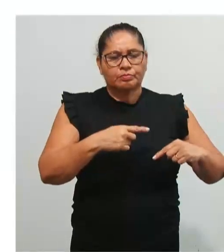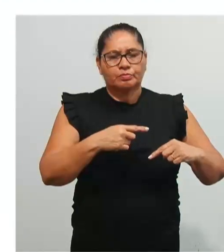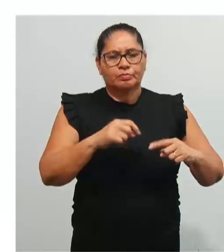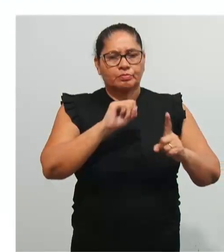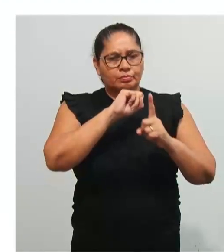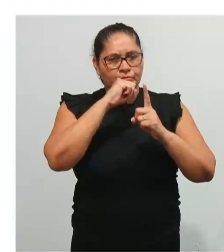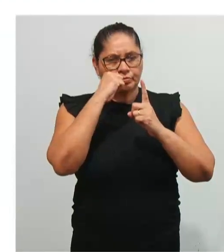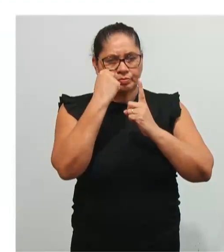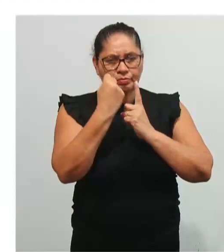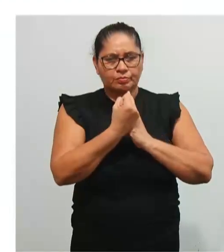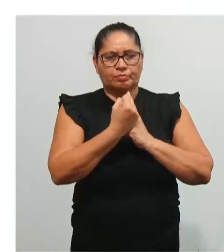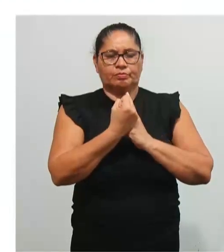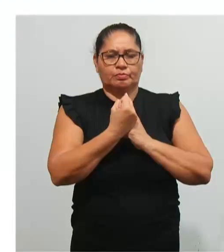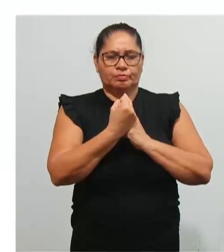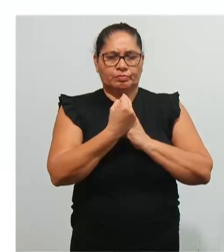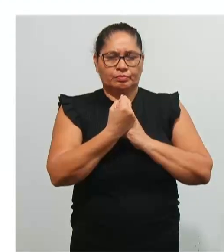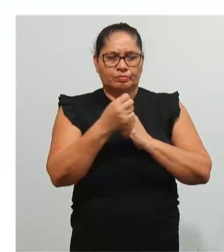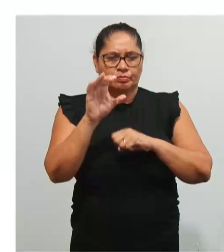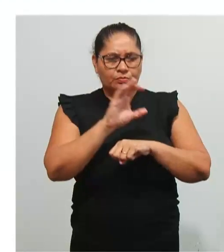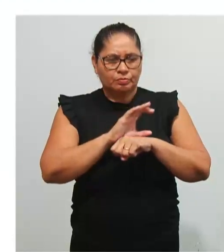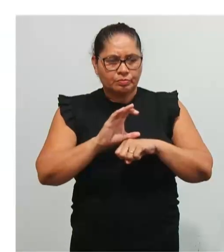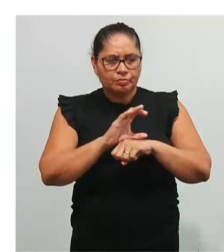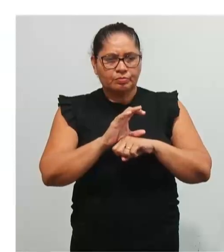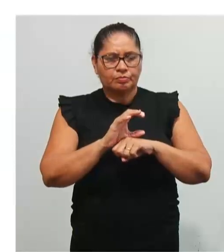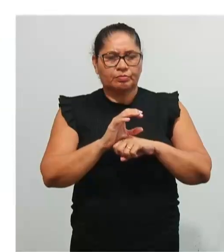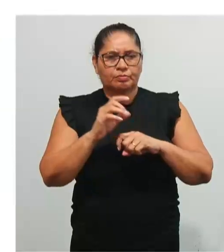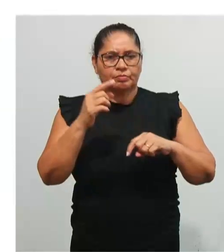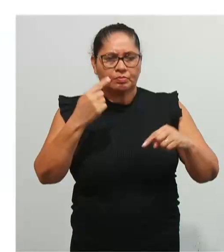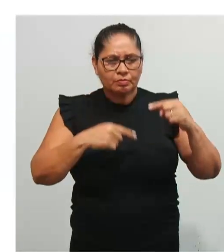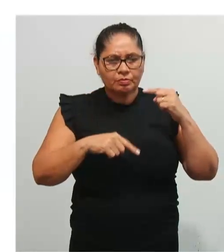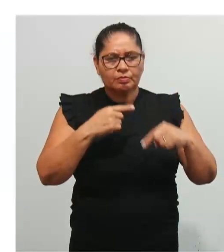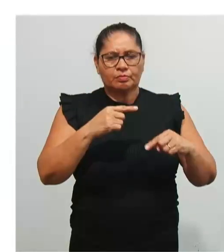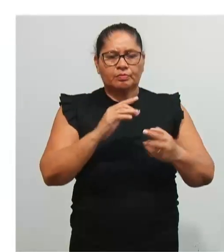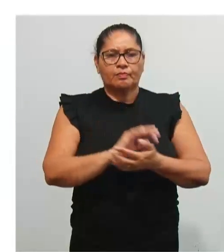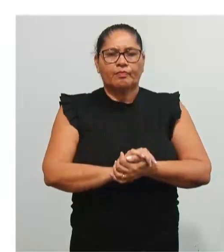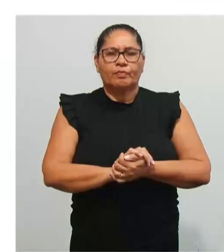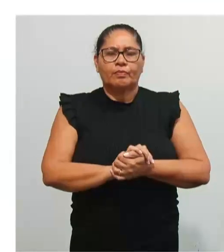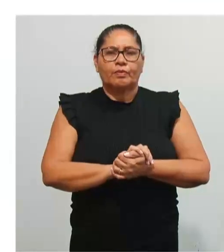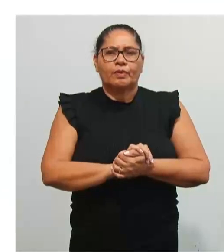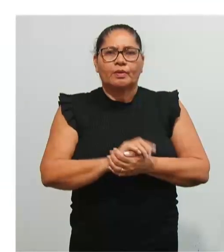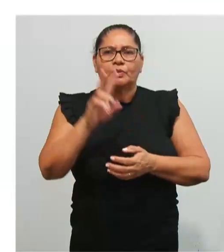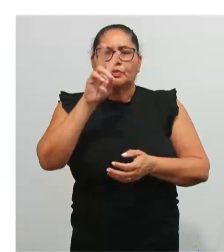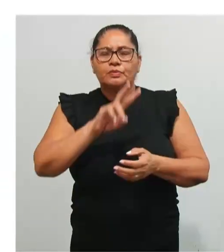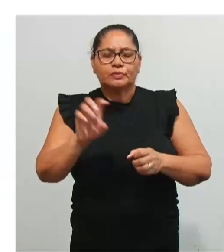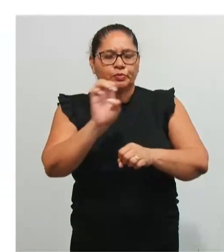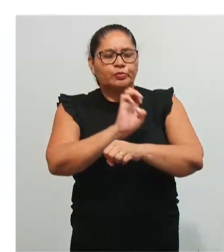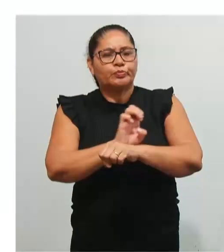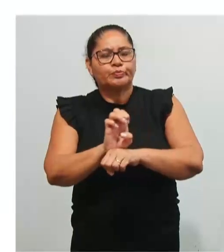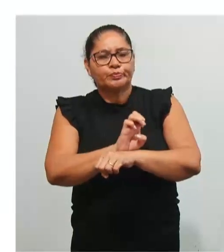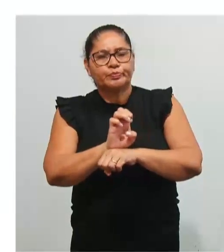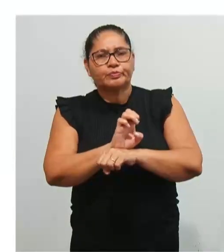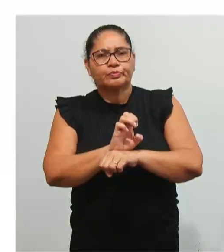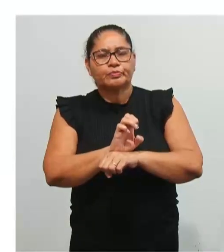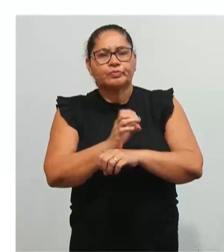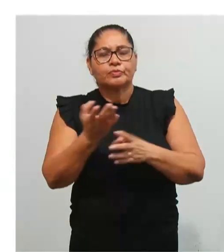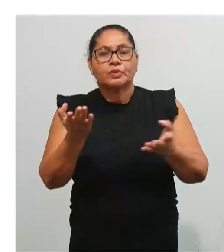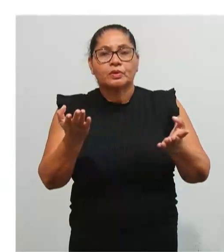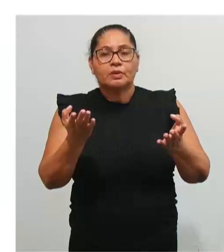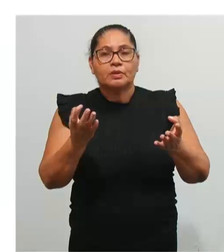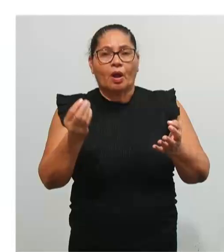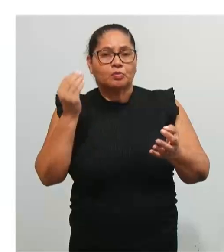sociais, constitui-se um fator crítico para a viabilização dos objetivos do Estado. Logo, essa